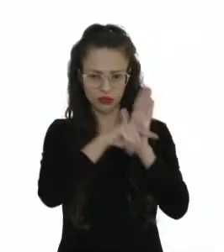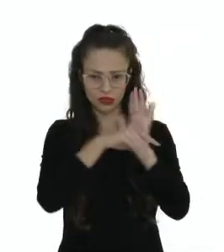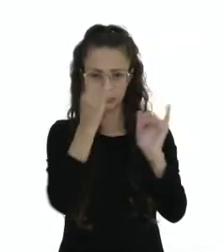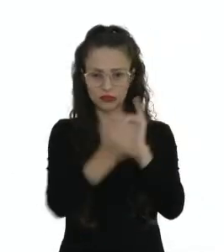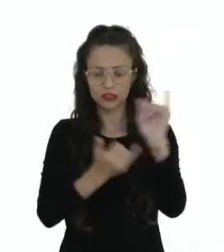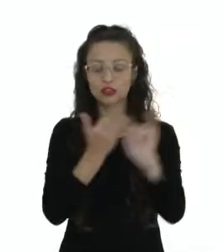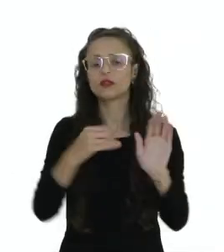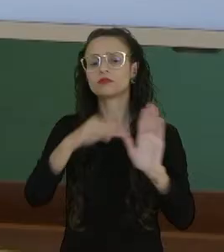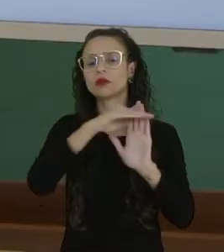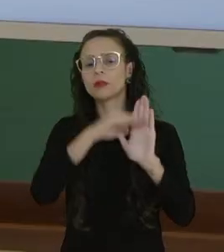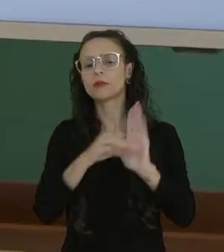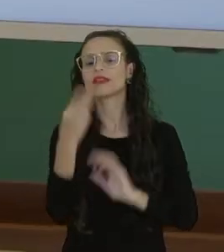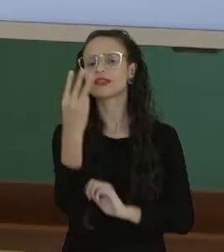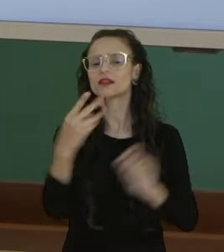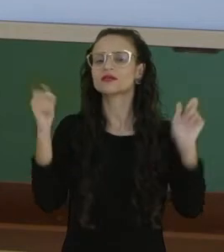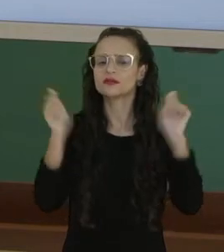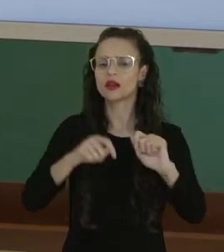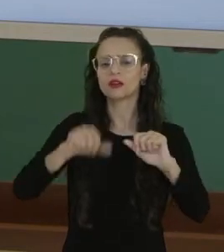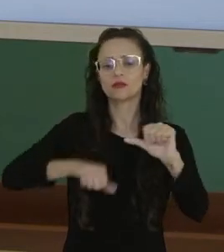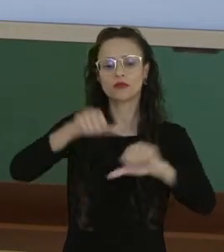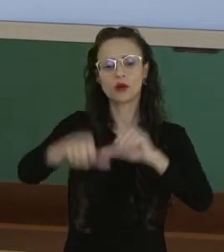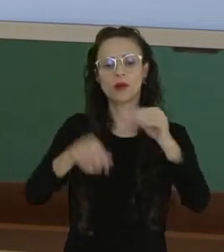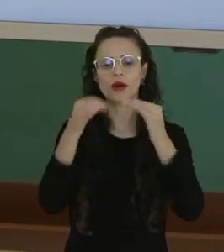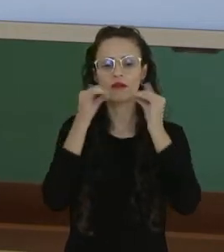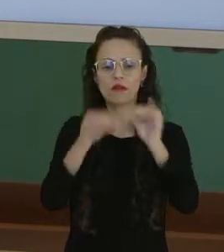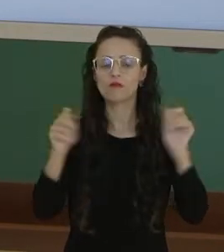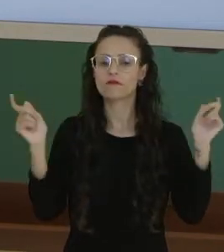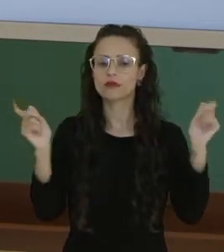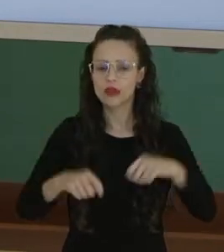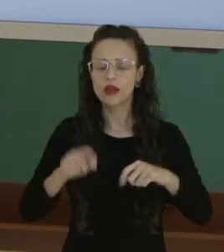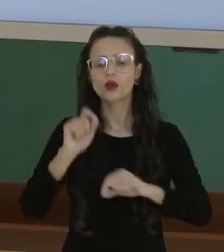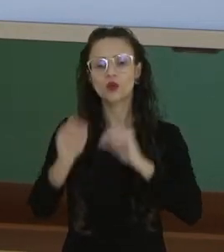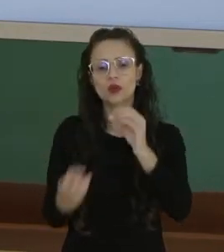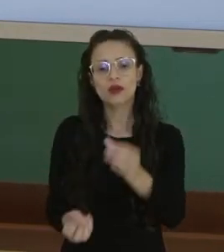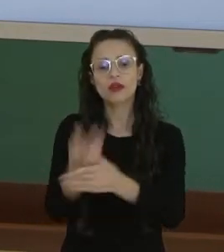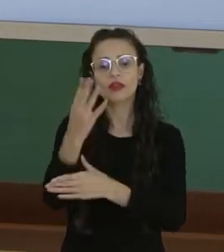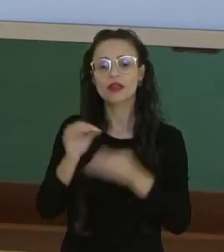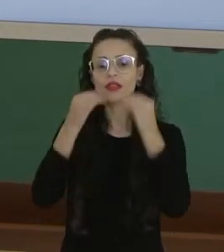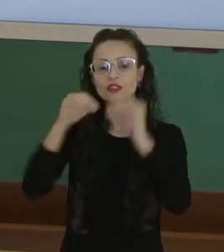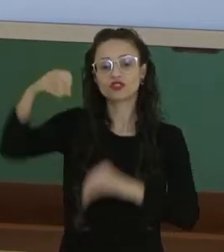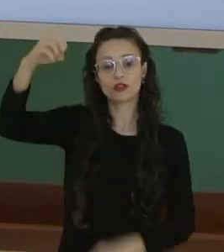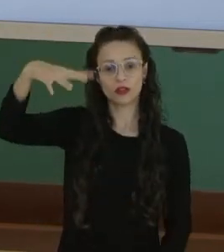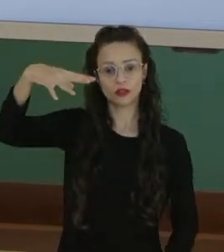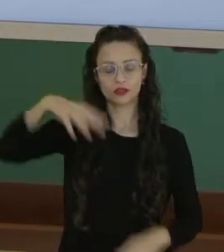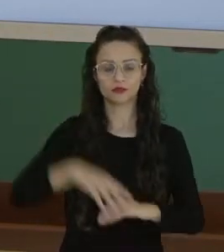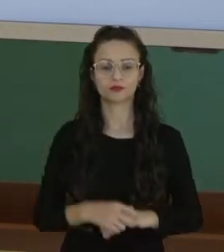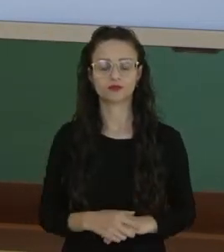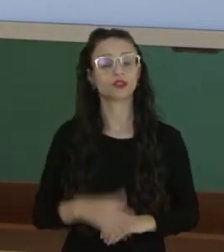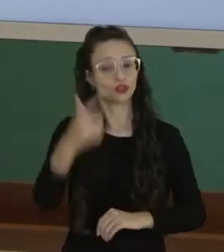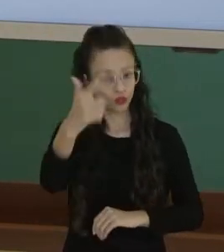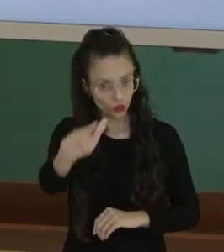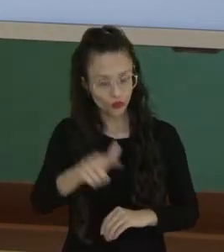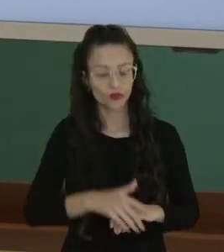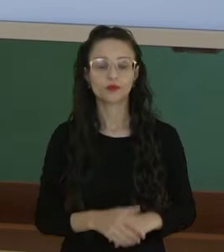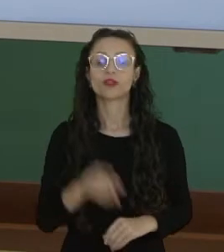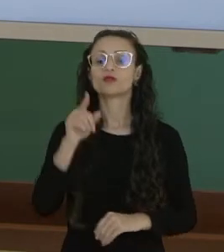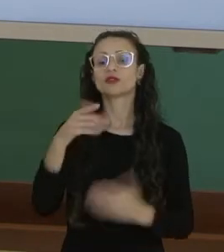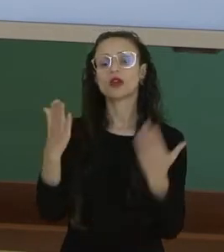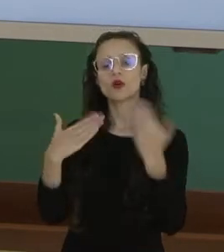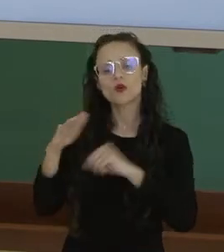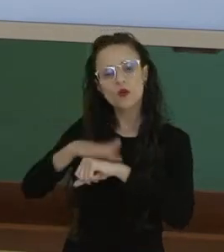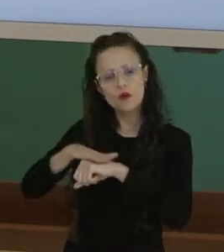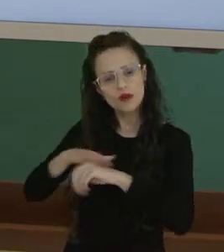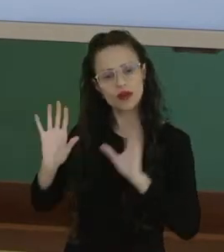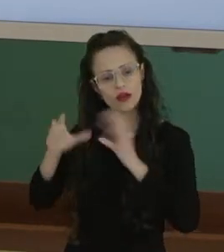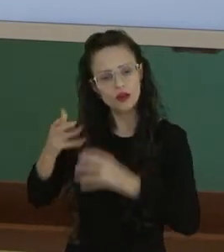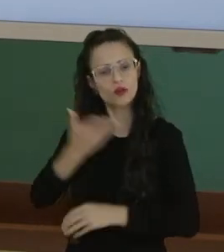liste 3 possíveis transformações de energia que podem gerar energia elétrica. De novo, converse com seus